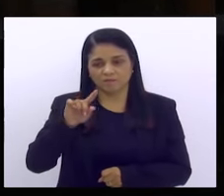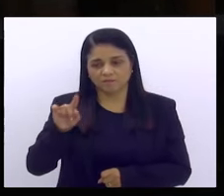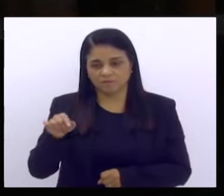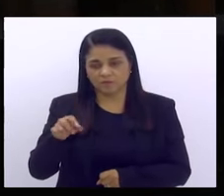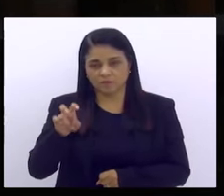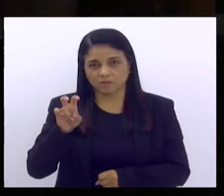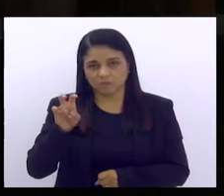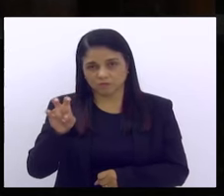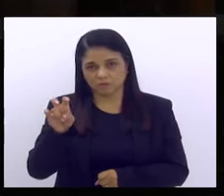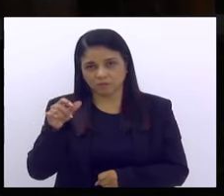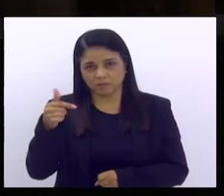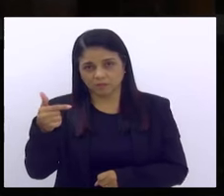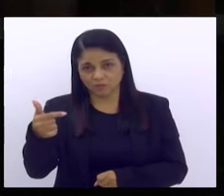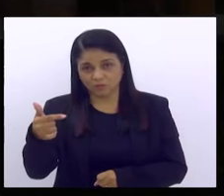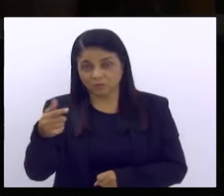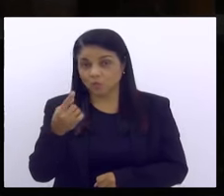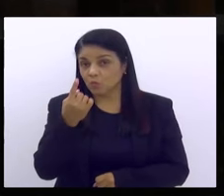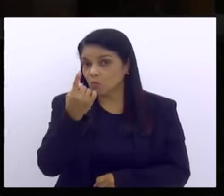1.690,52.